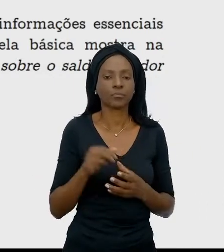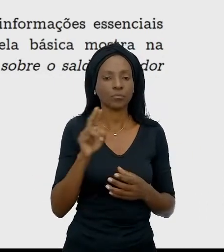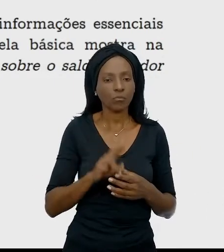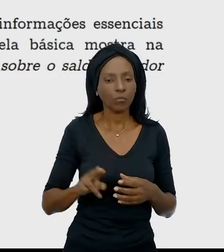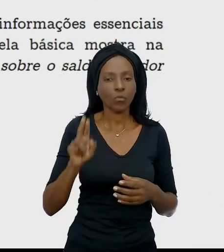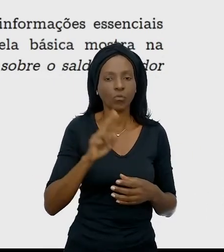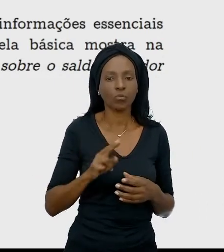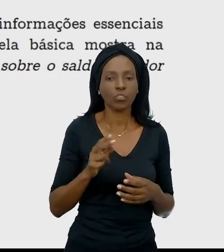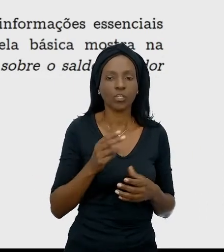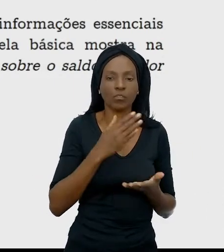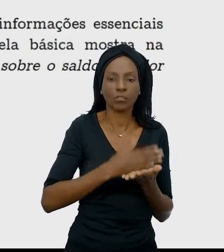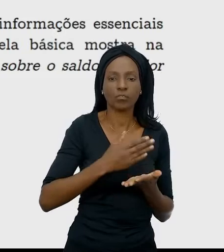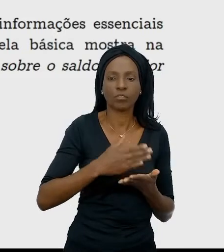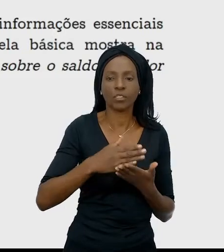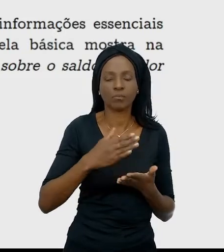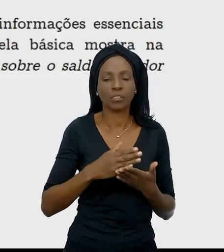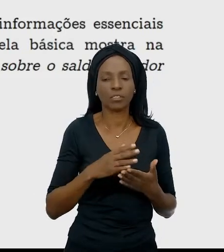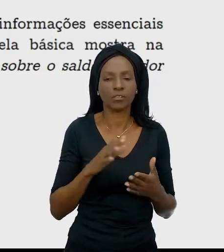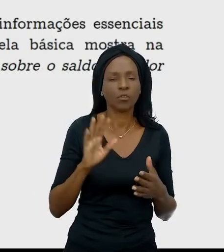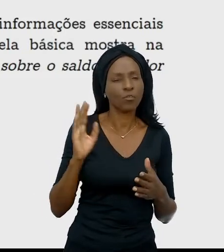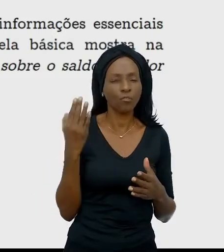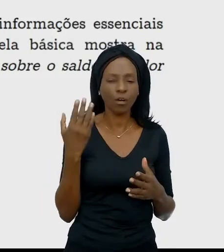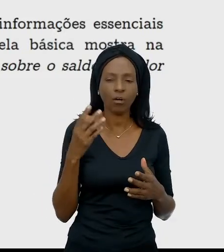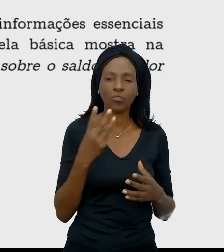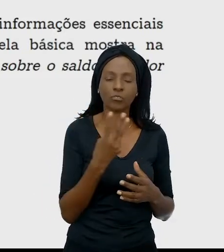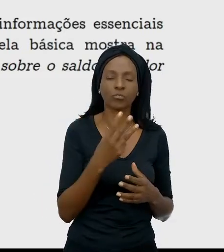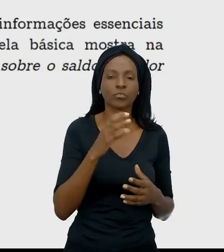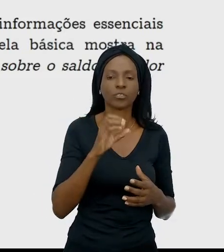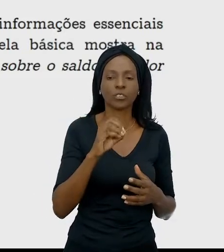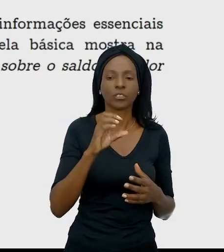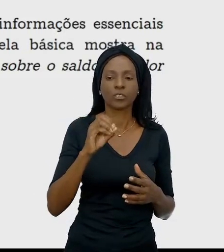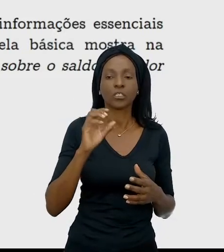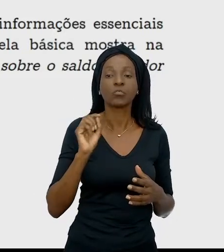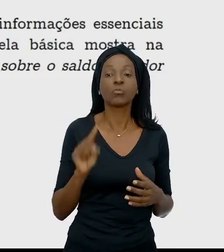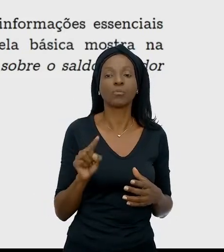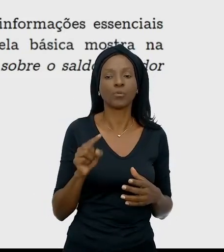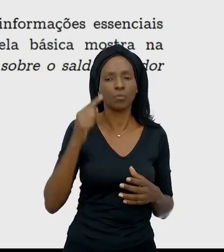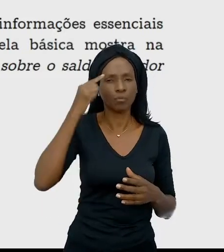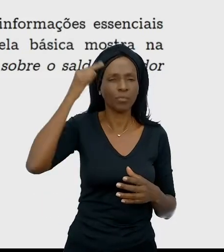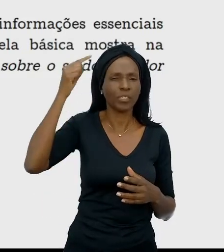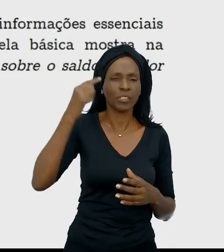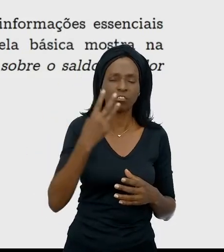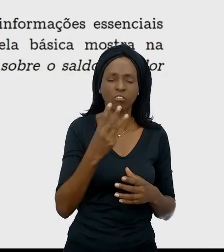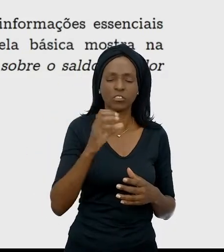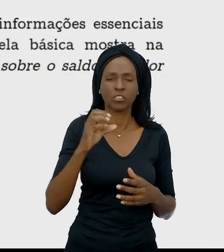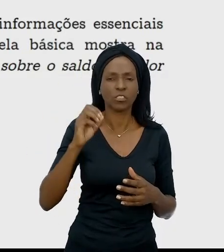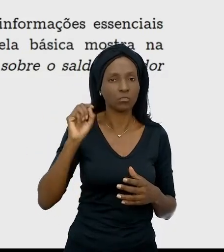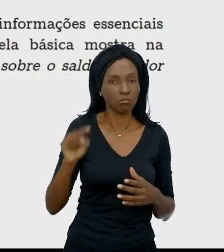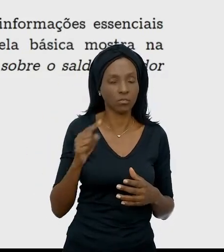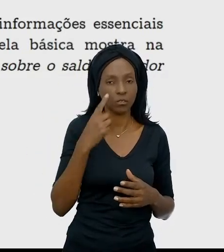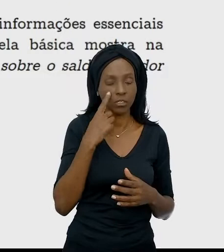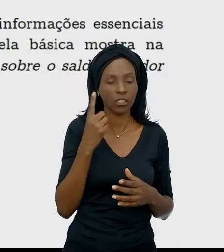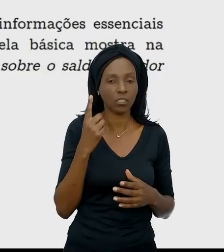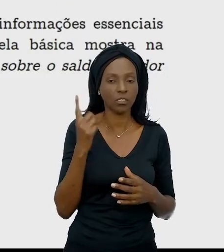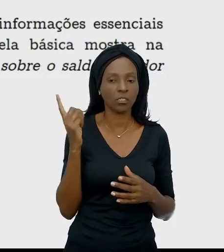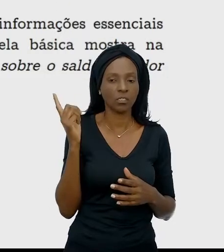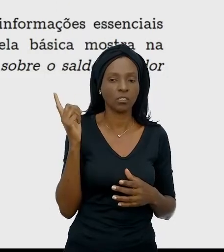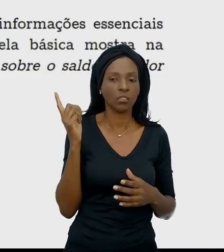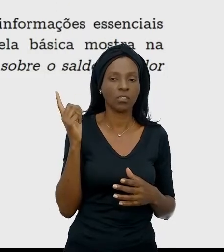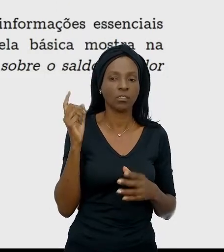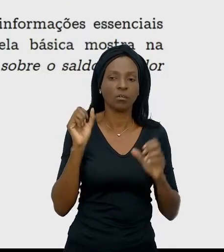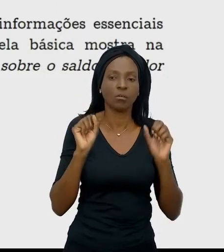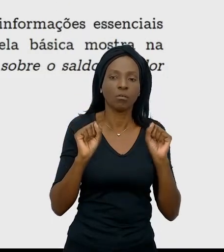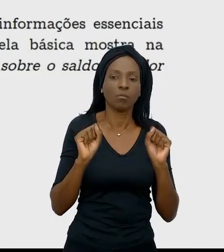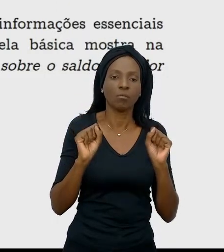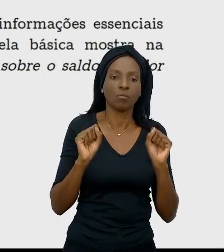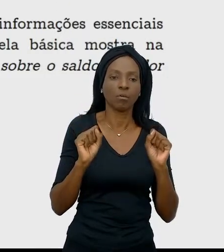utilizaremos um financiamento hipotético aí no valor de 300 mil. Pensando nesses 300 mil aqui, ó, pode